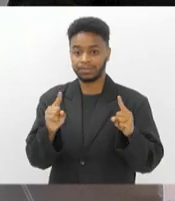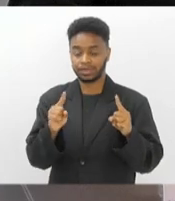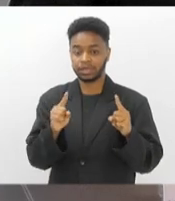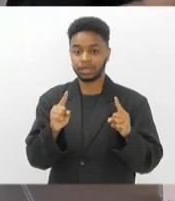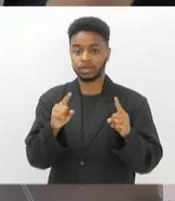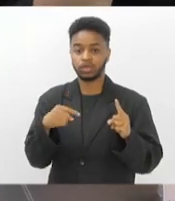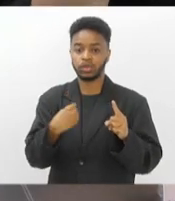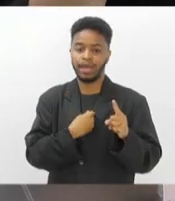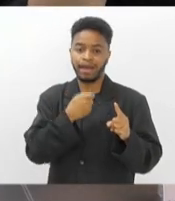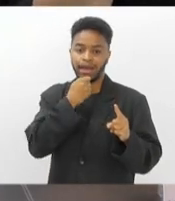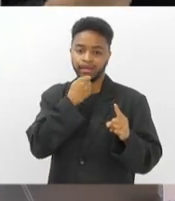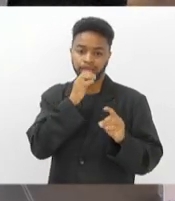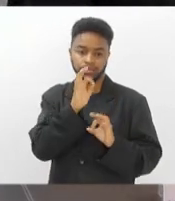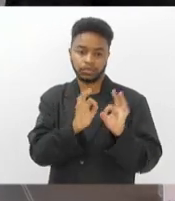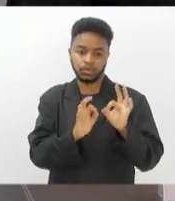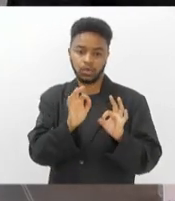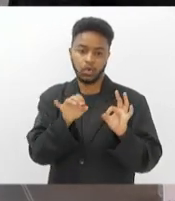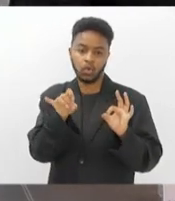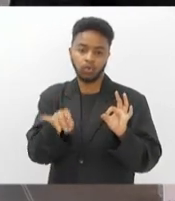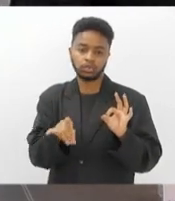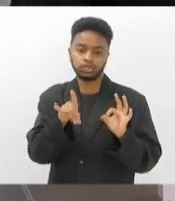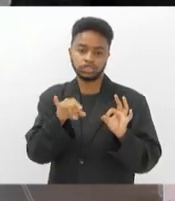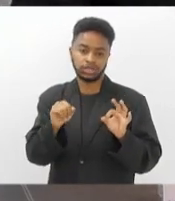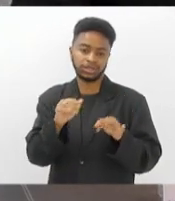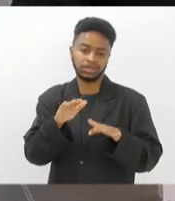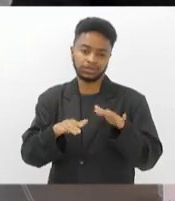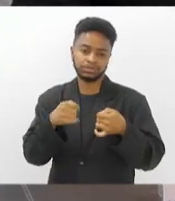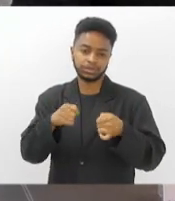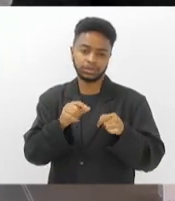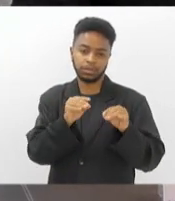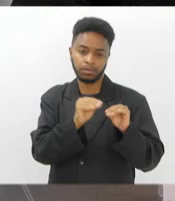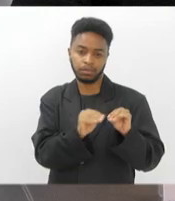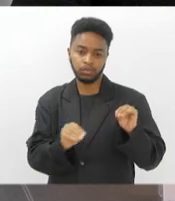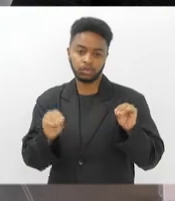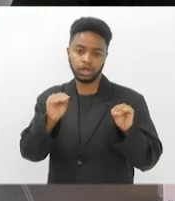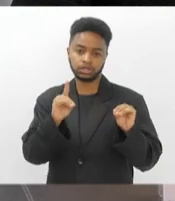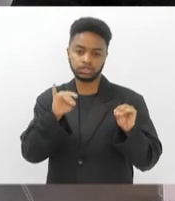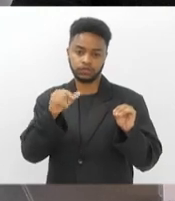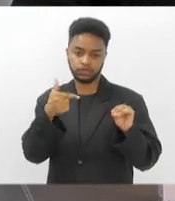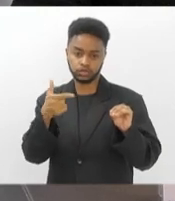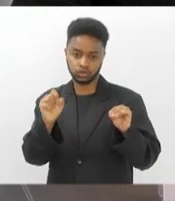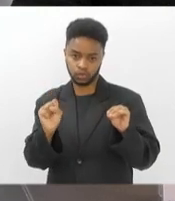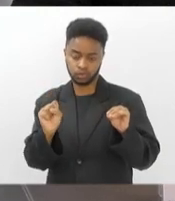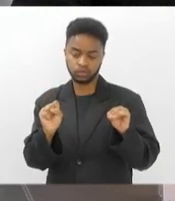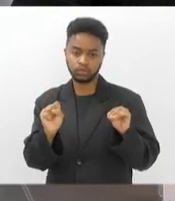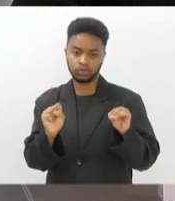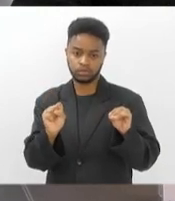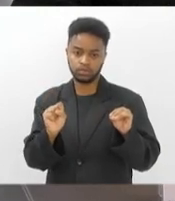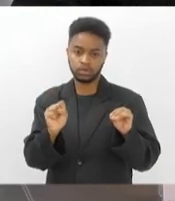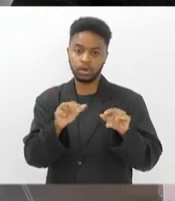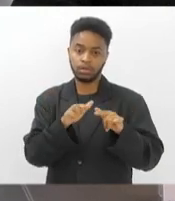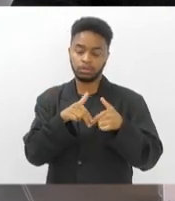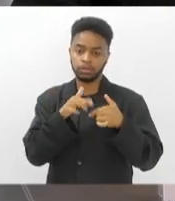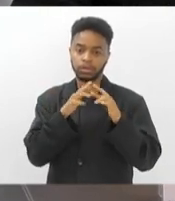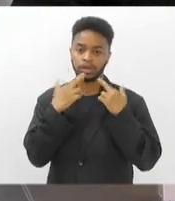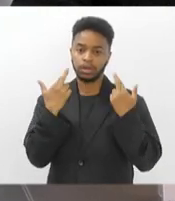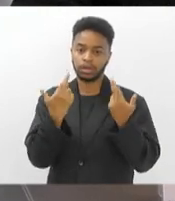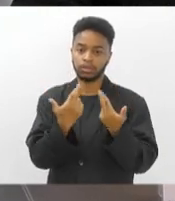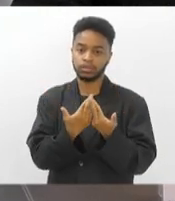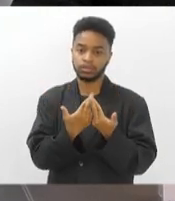ainda acertando essa última data do dia 27 talvez tenha que ser dia 28 por conta da da